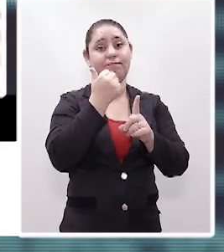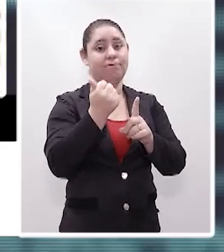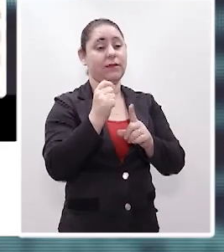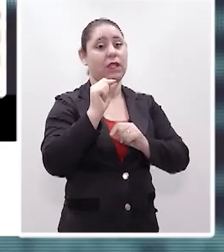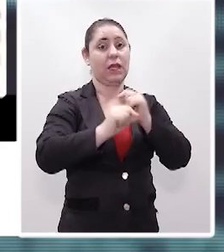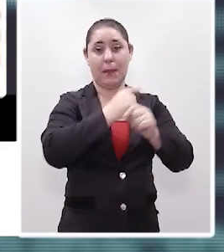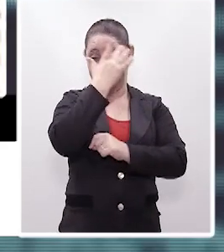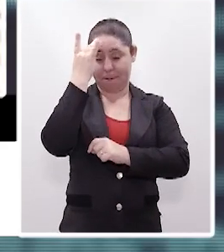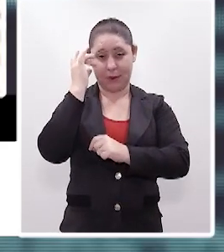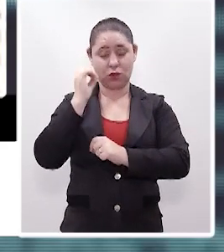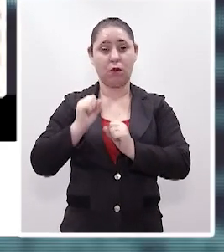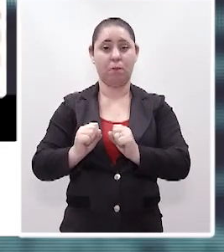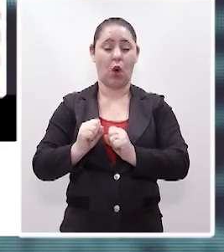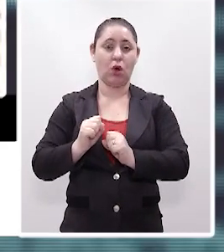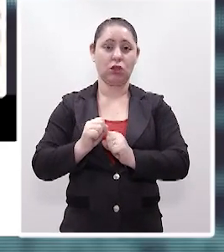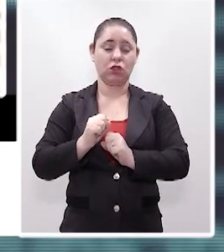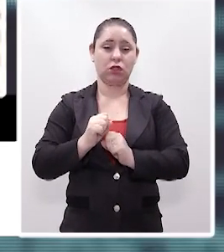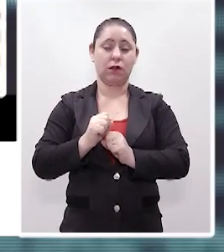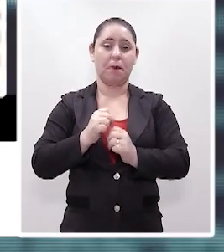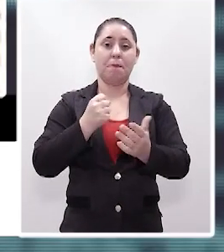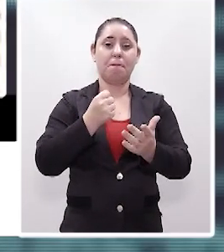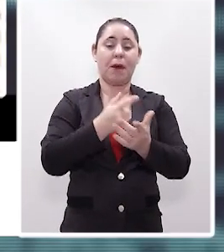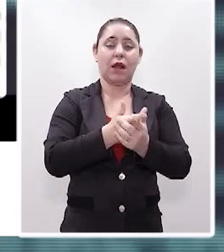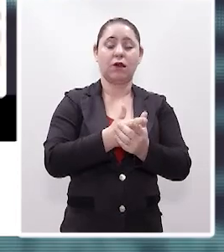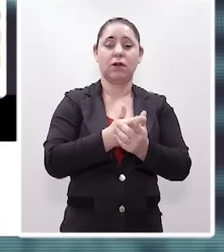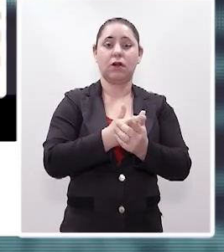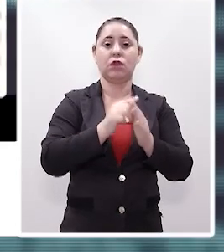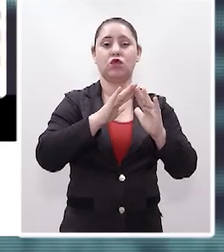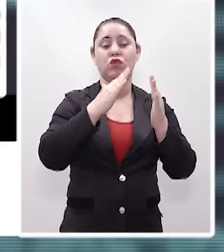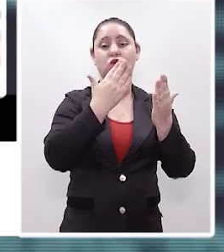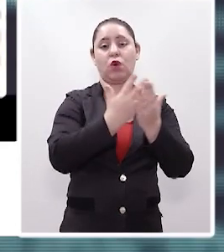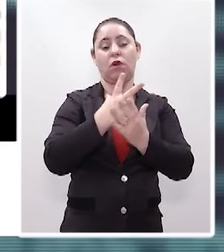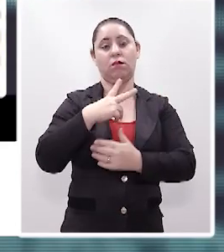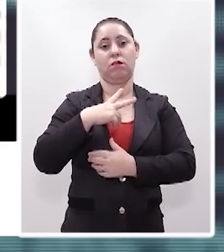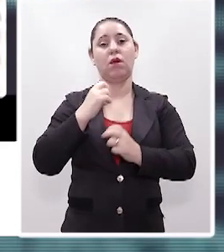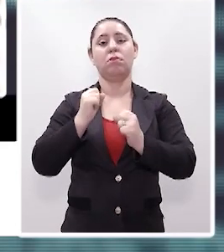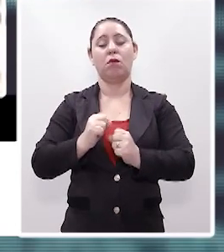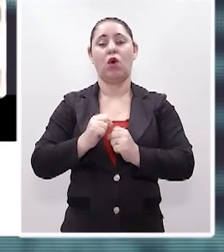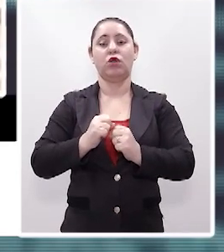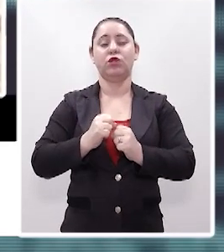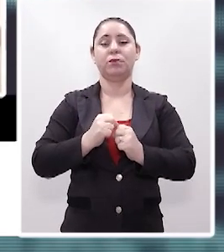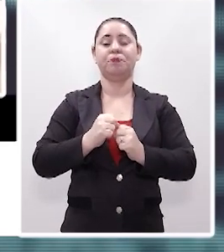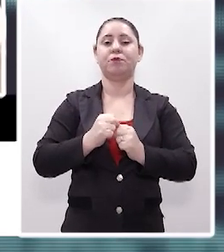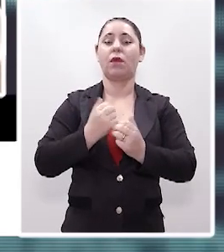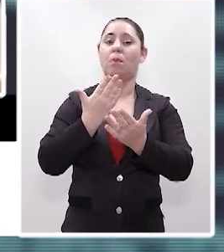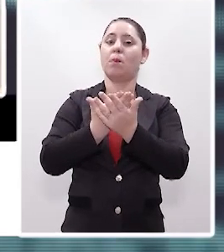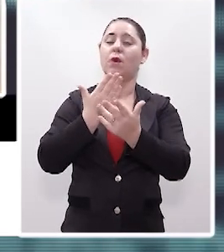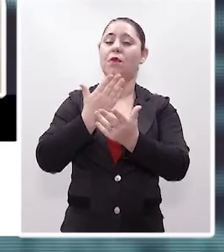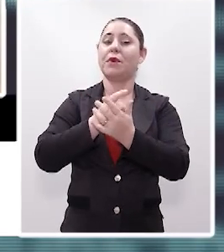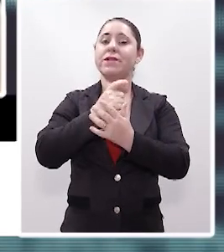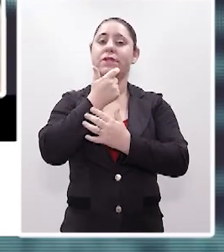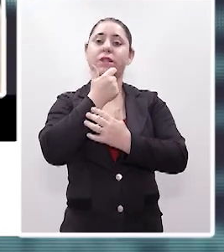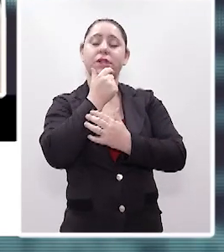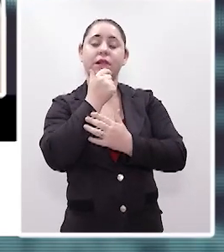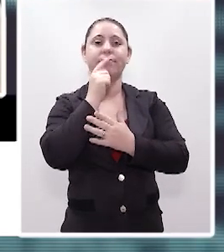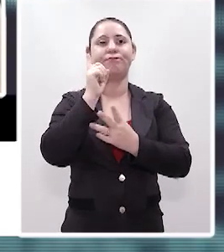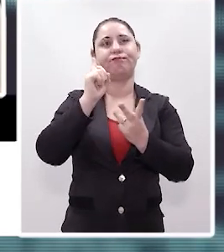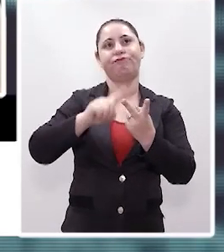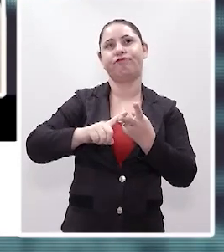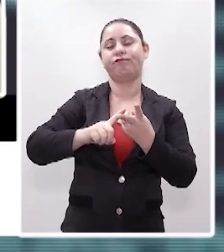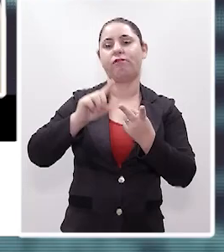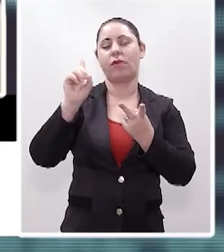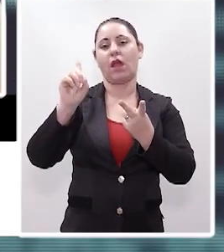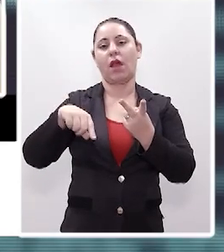tem condições de colocar uma criança numa escola particular também pode colocá-la numa aula de inglês, numa